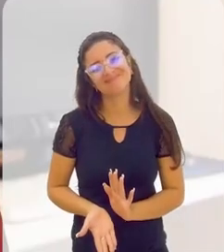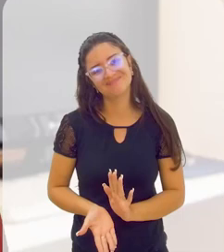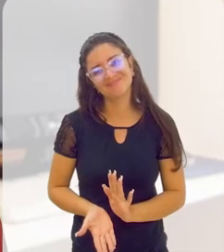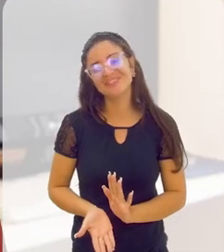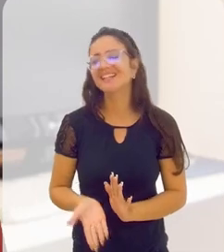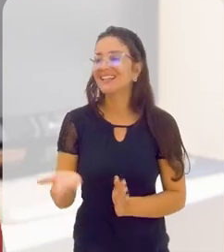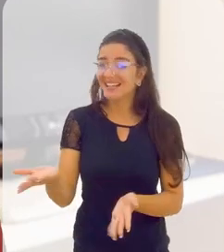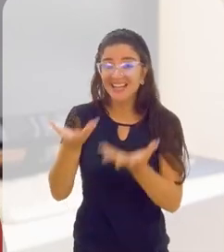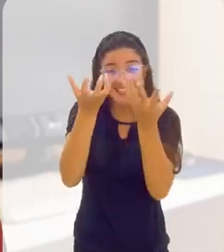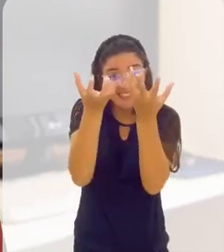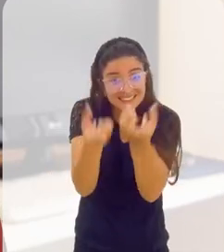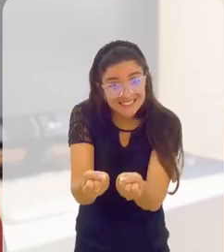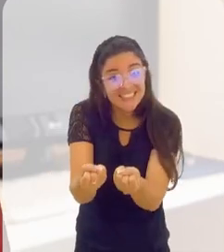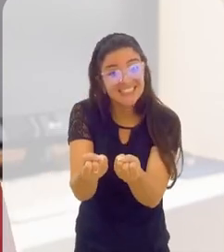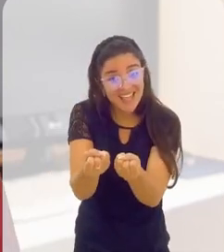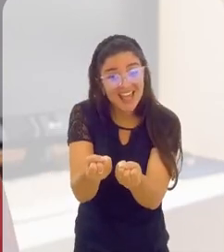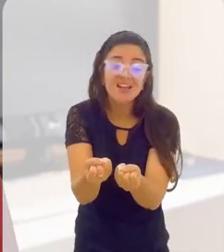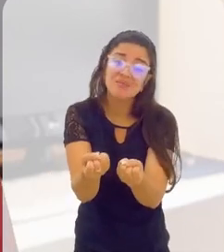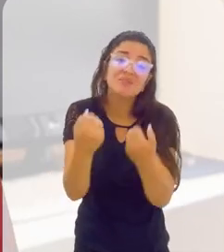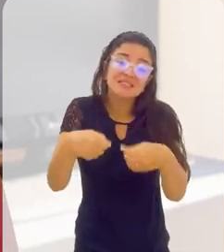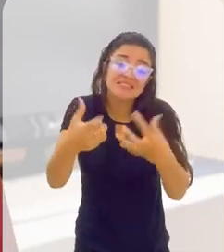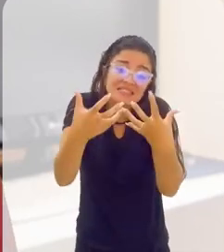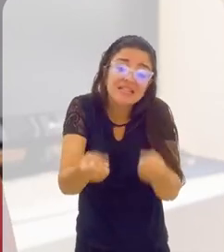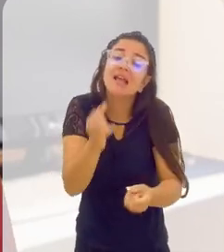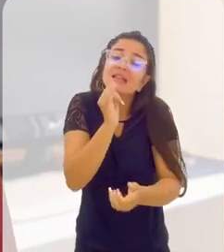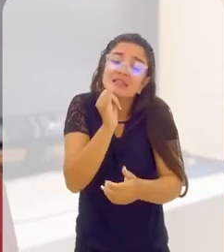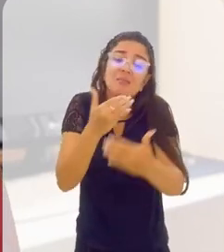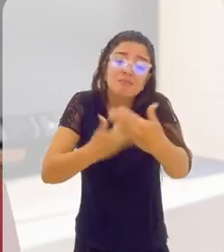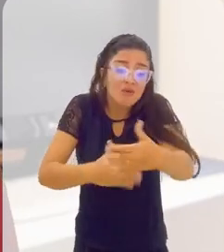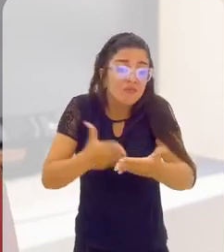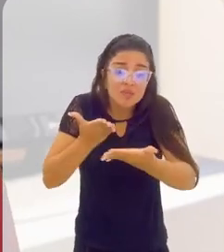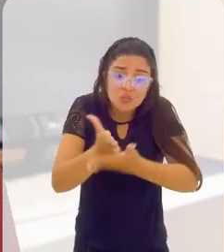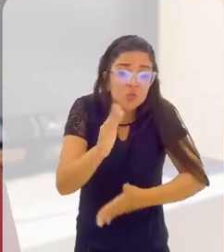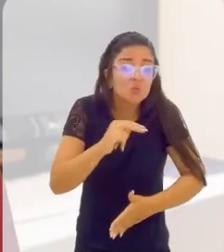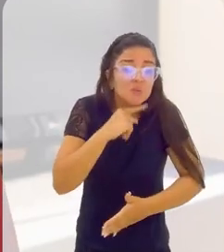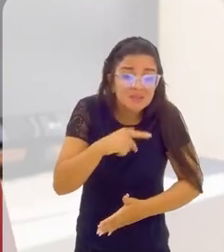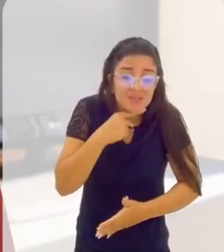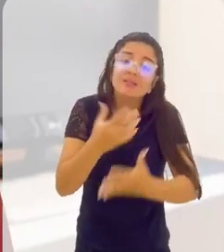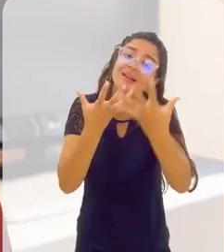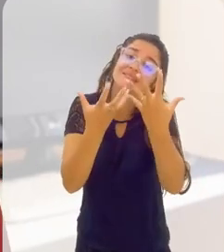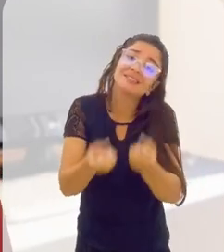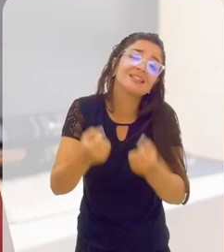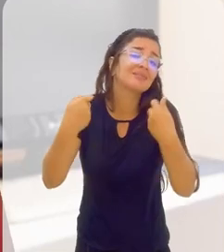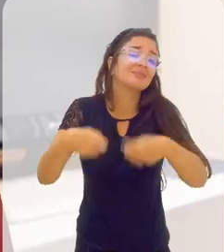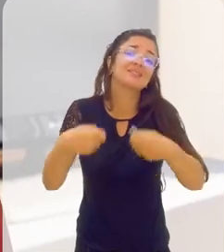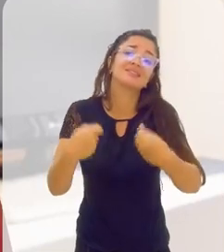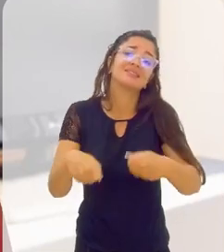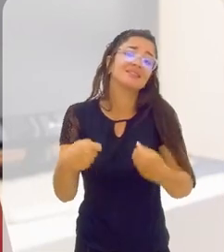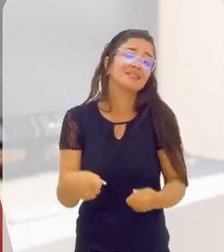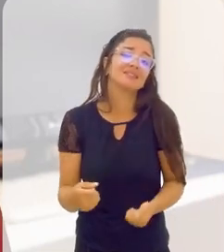aceitação Olha aí aceitação que a gente não se dá conta das coisas que a gente